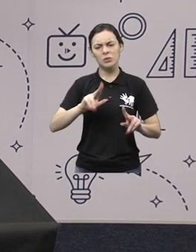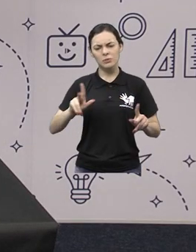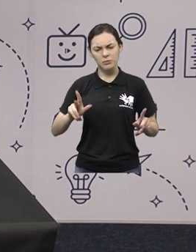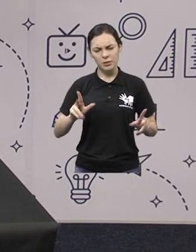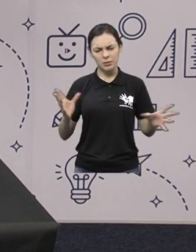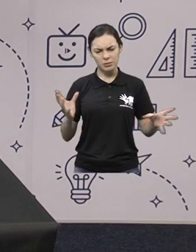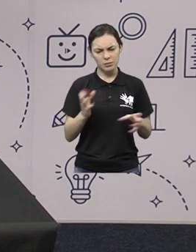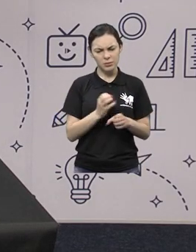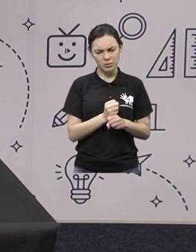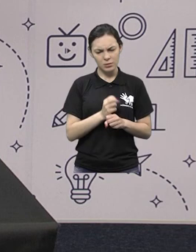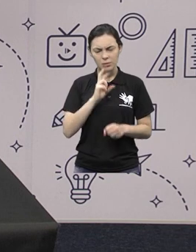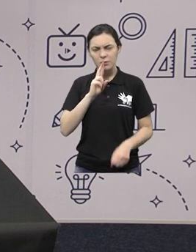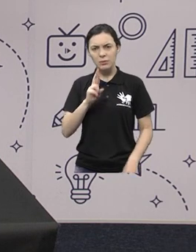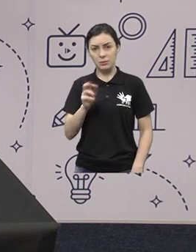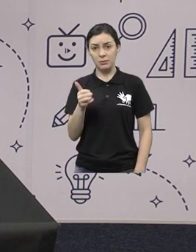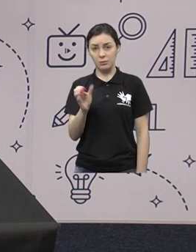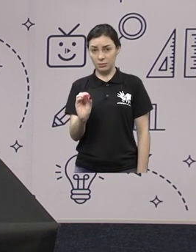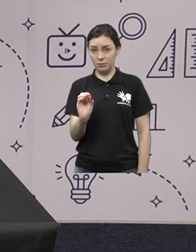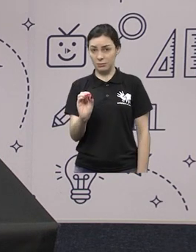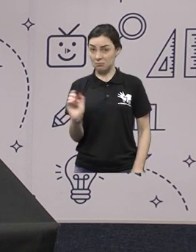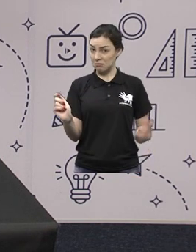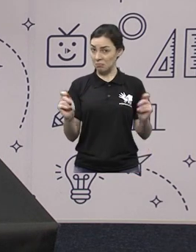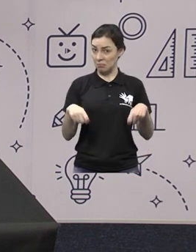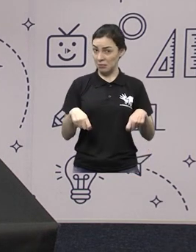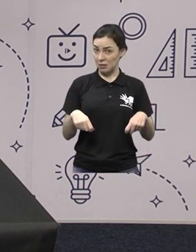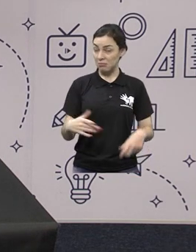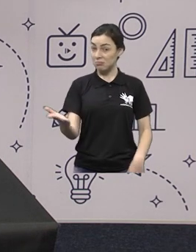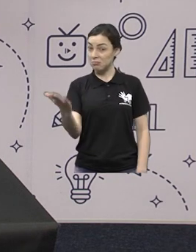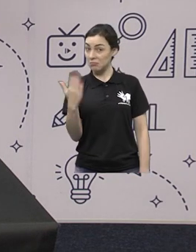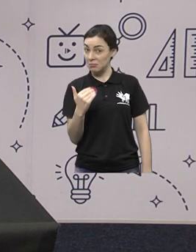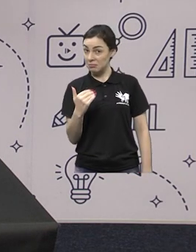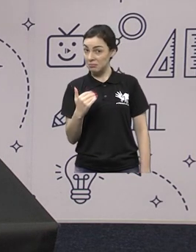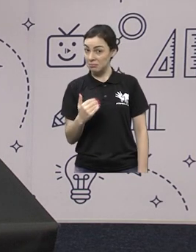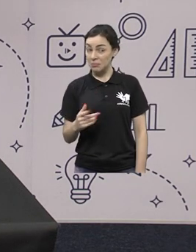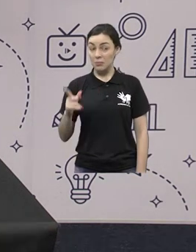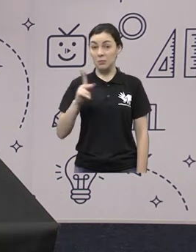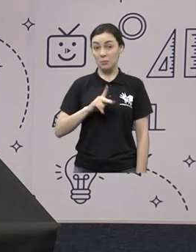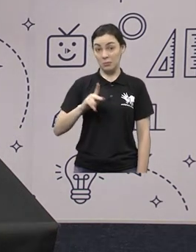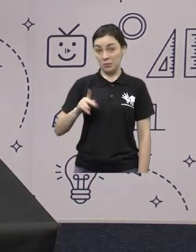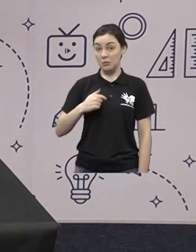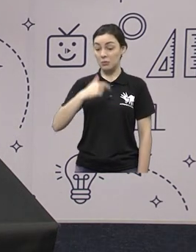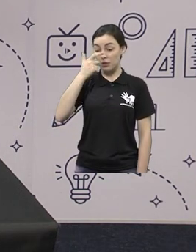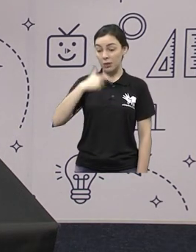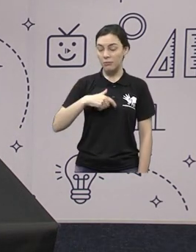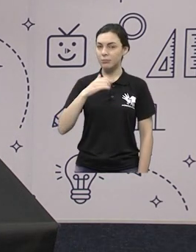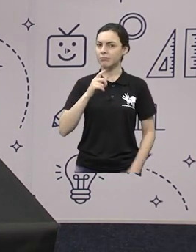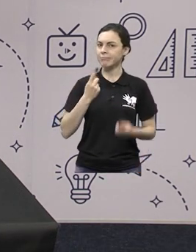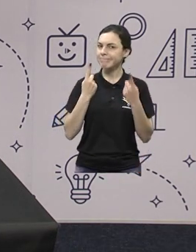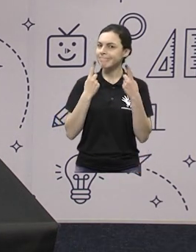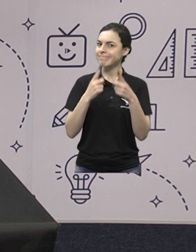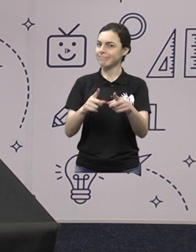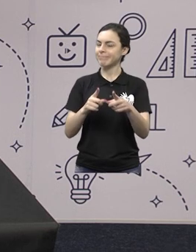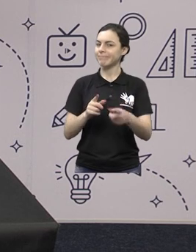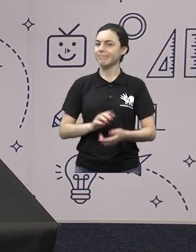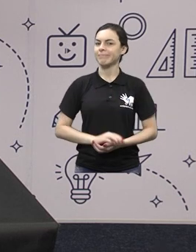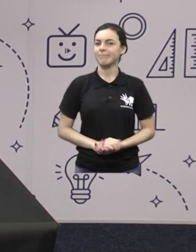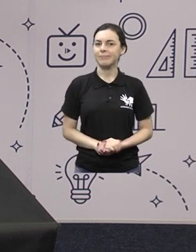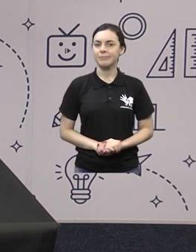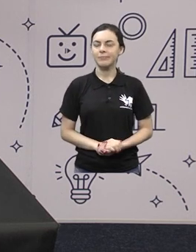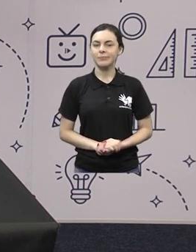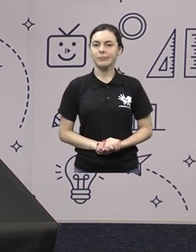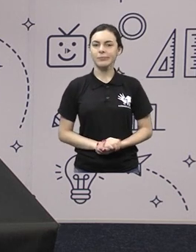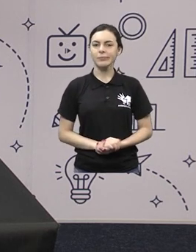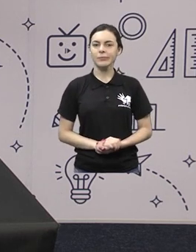outros números para juntar e fazer o total 10? Vamos lá? A professora Márcia tem mais um